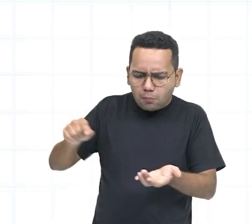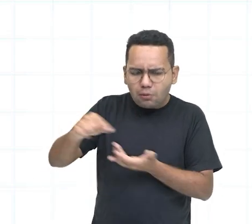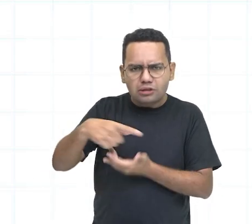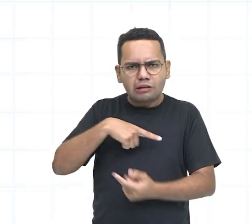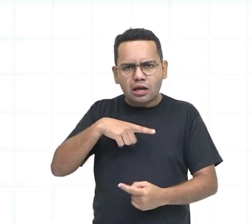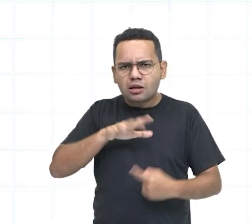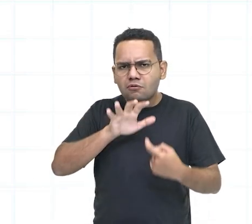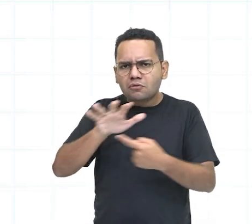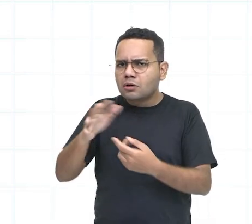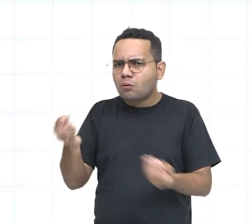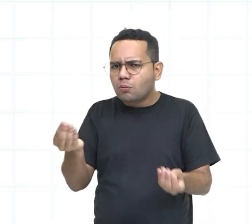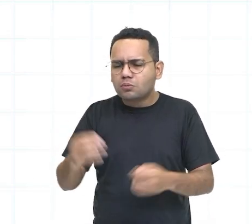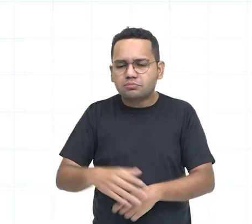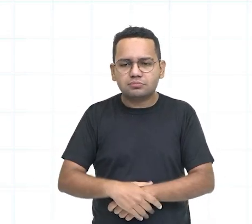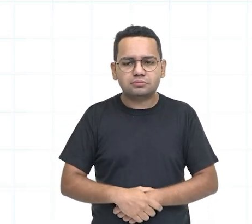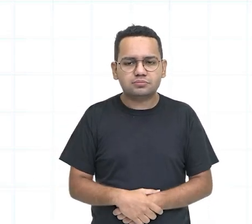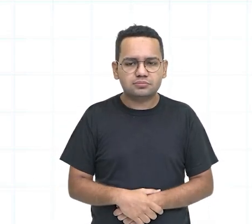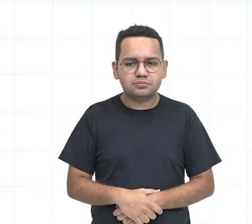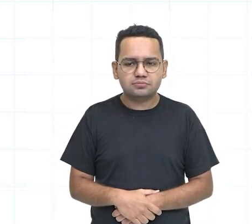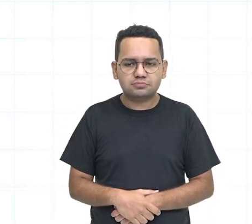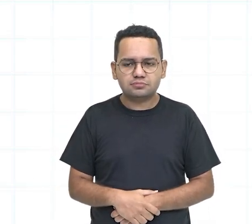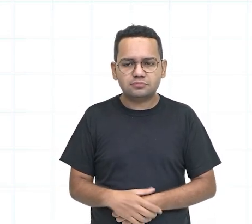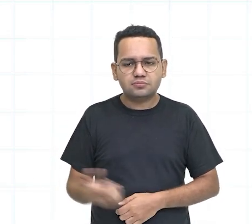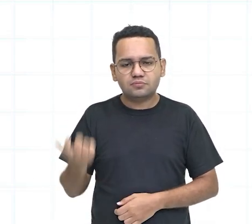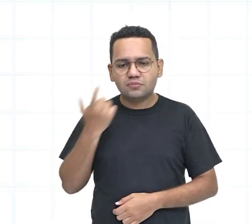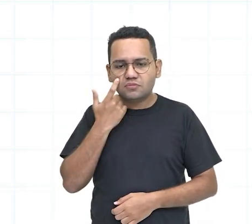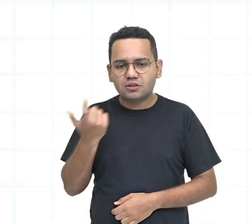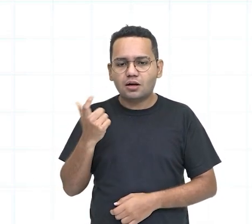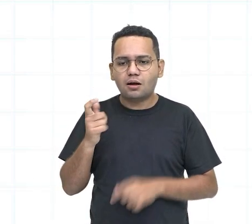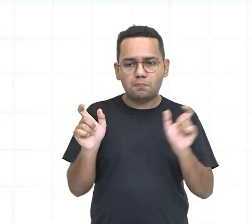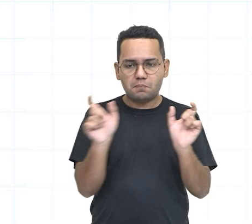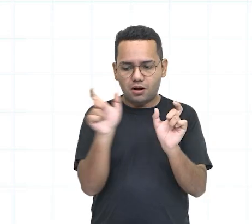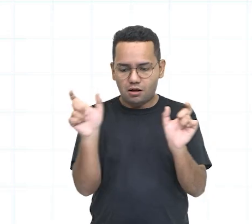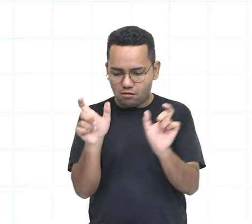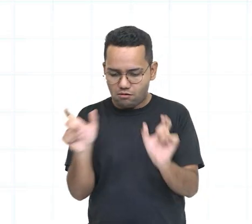esse texto, várias palavras relacionadas ao